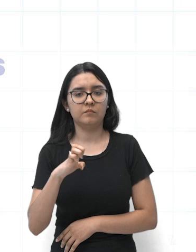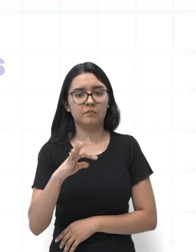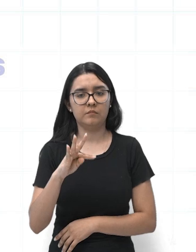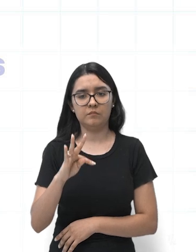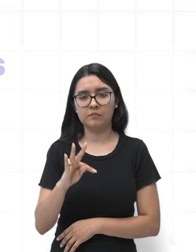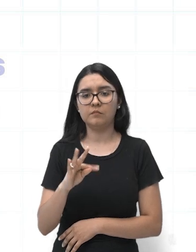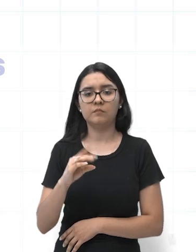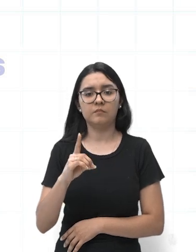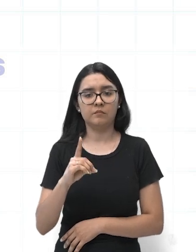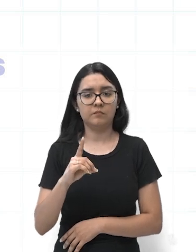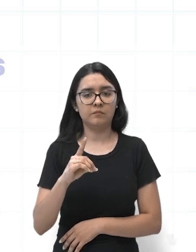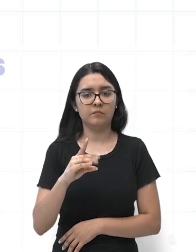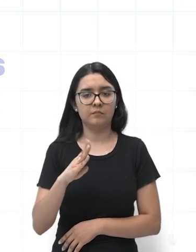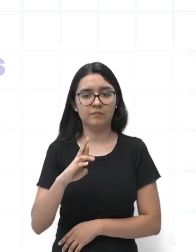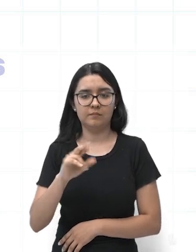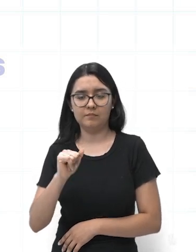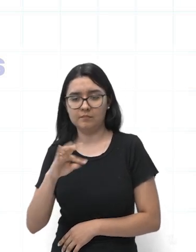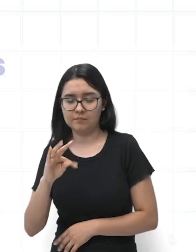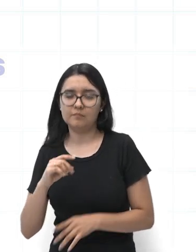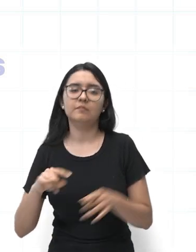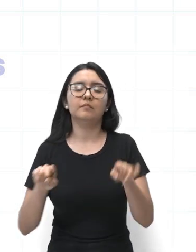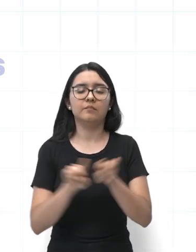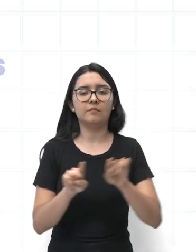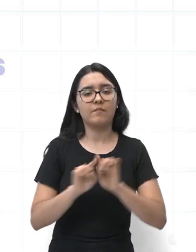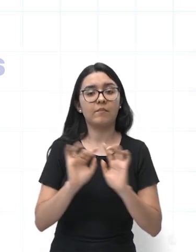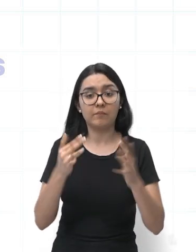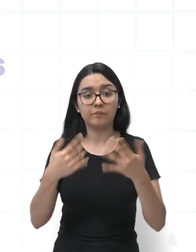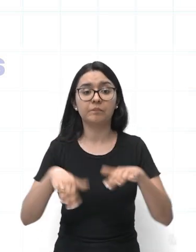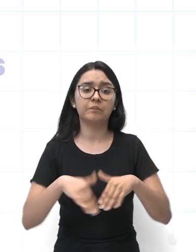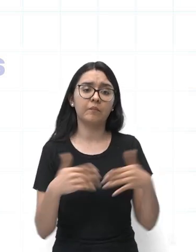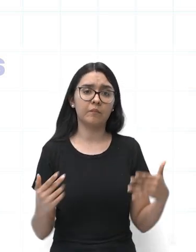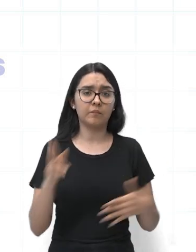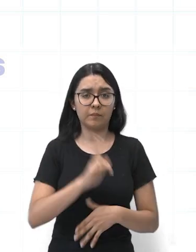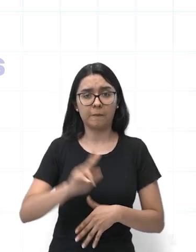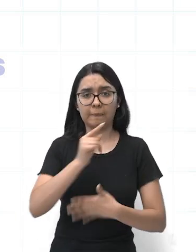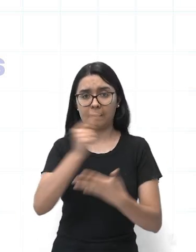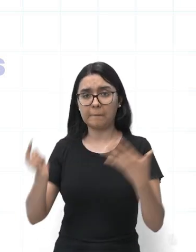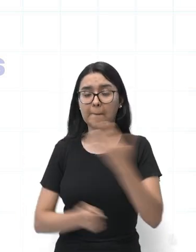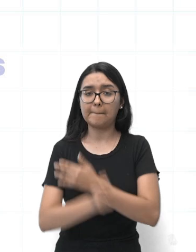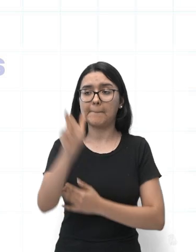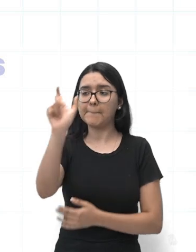Então, observem que o uso dessas palavras cognatas são